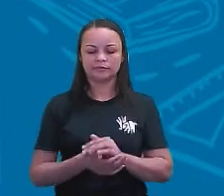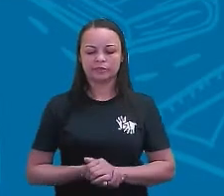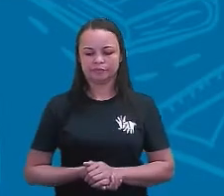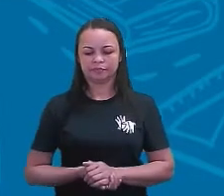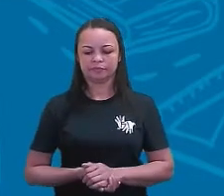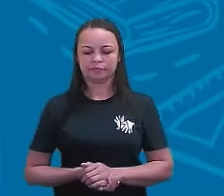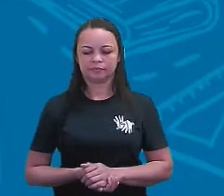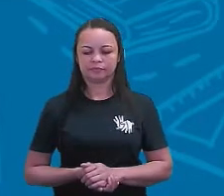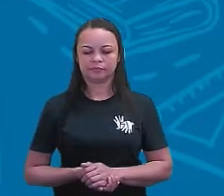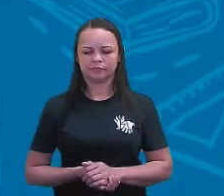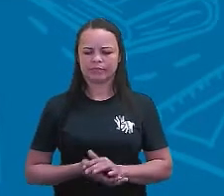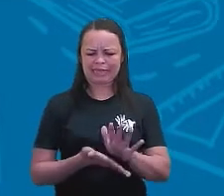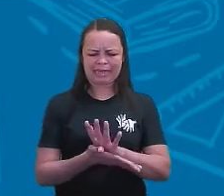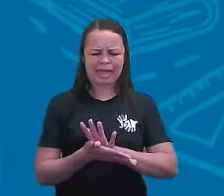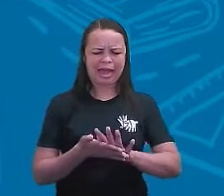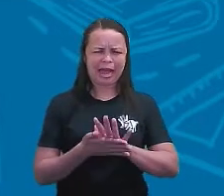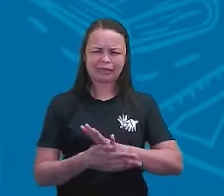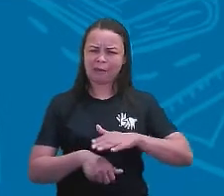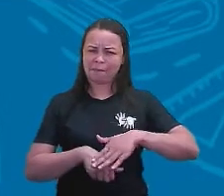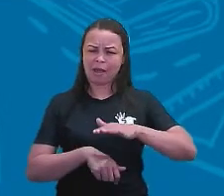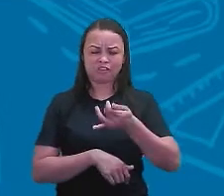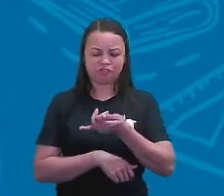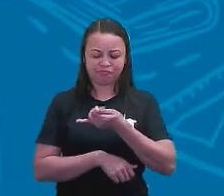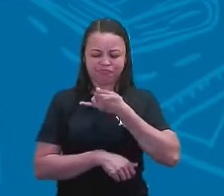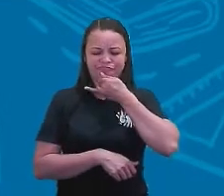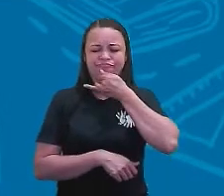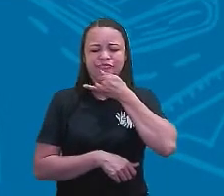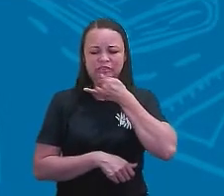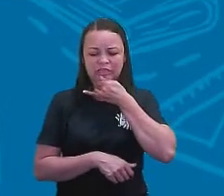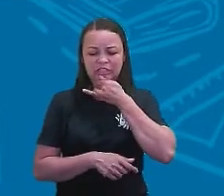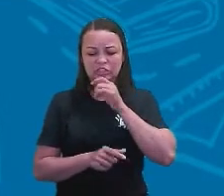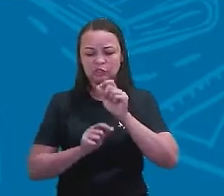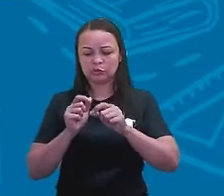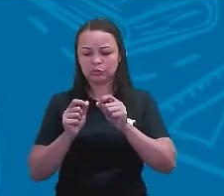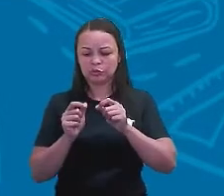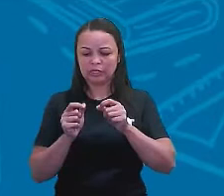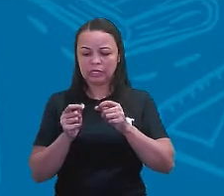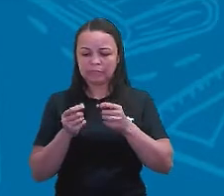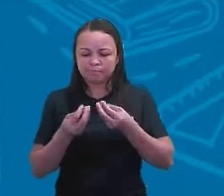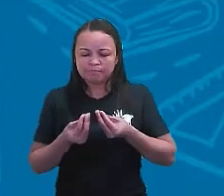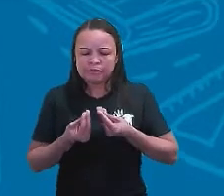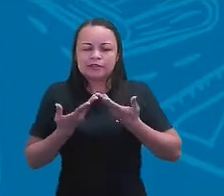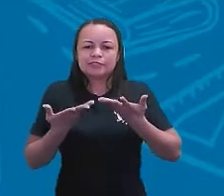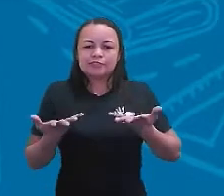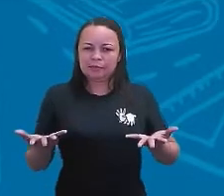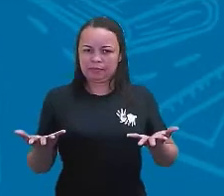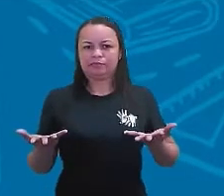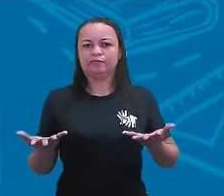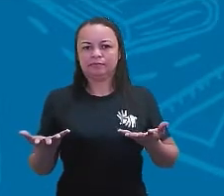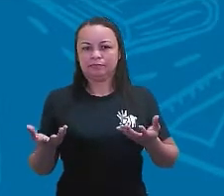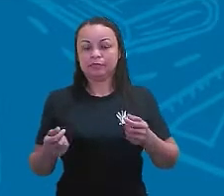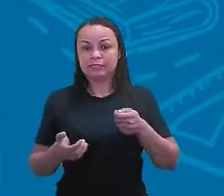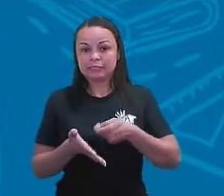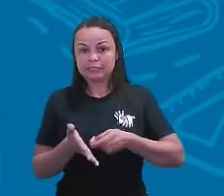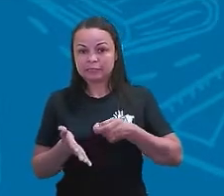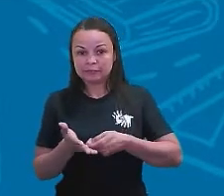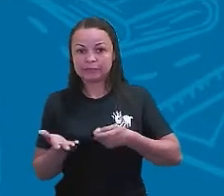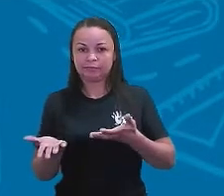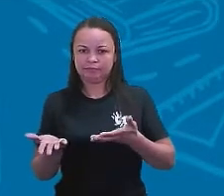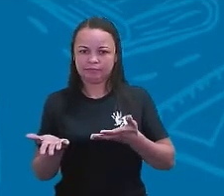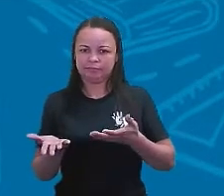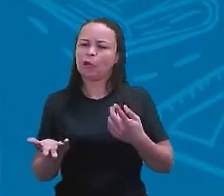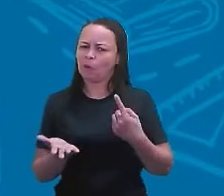nothing sadder than being a pessimist. Ou seja, não há nada mais triste do que ser pessimista. Também